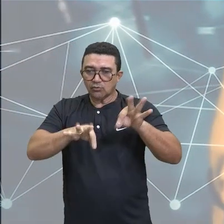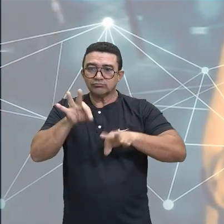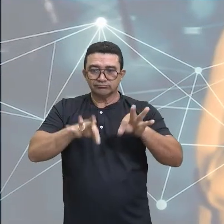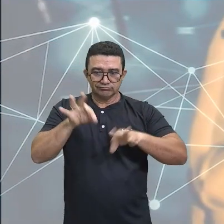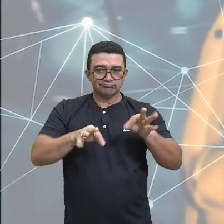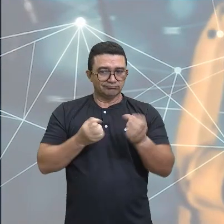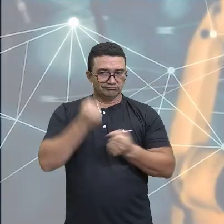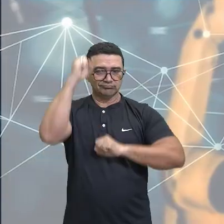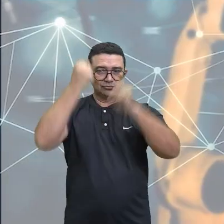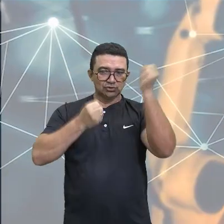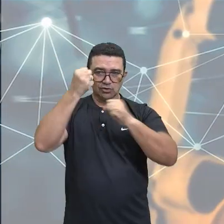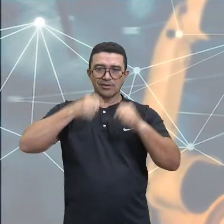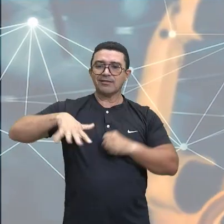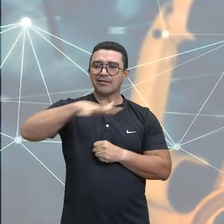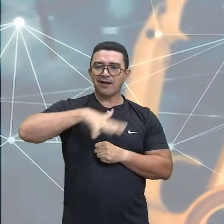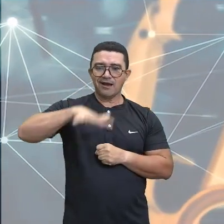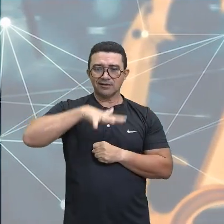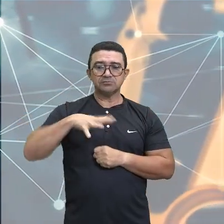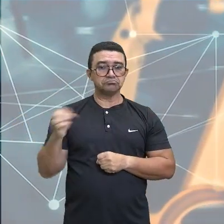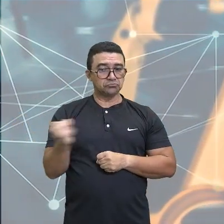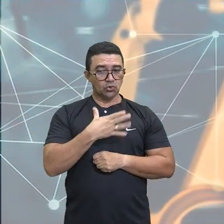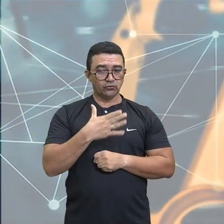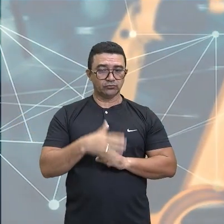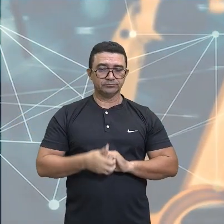pelos setores de serviços e inovação.